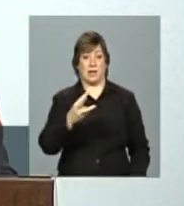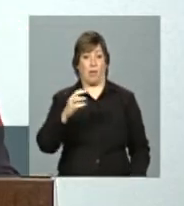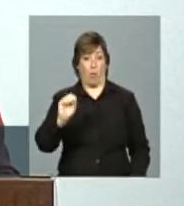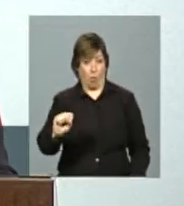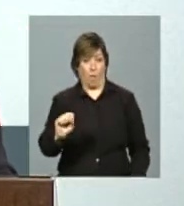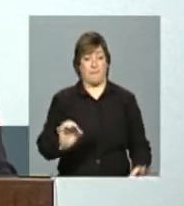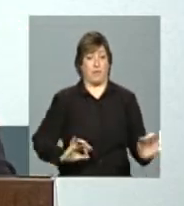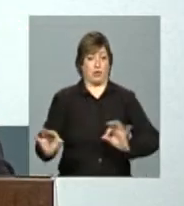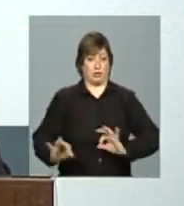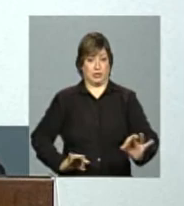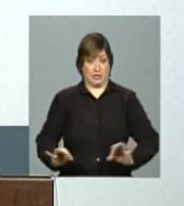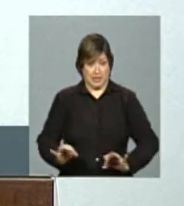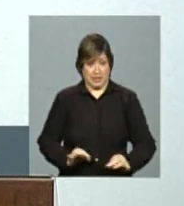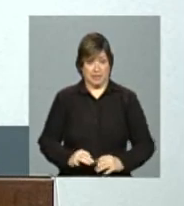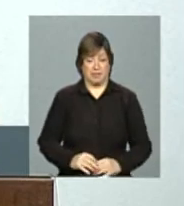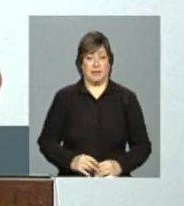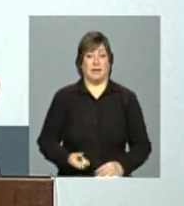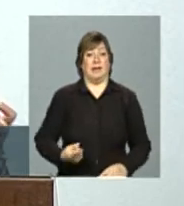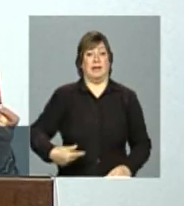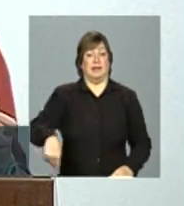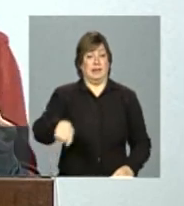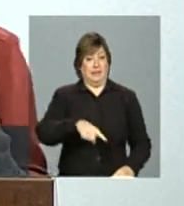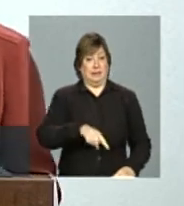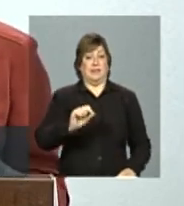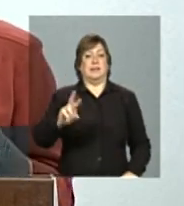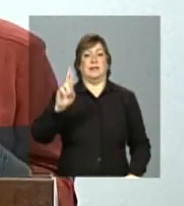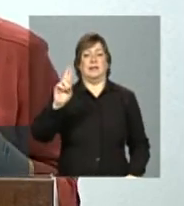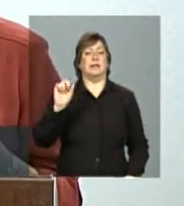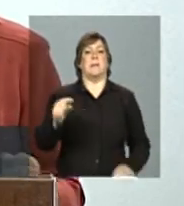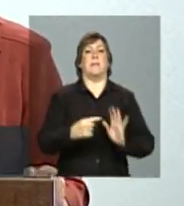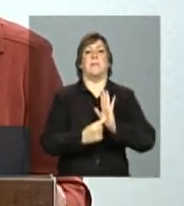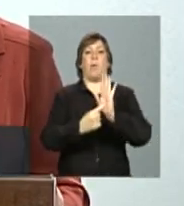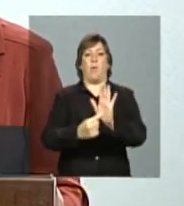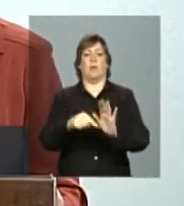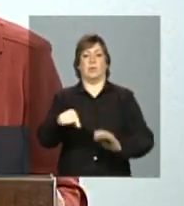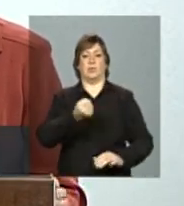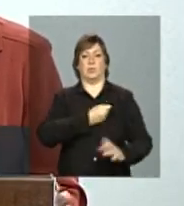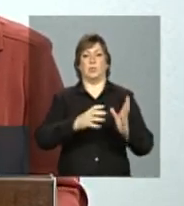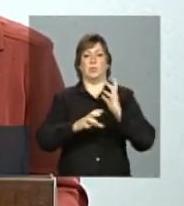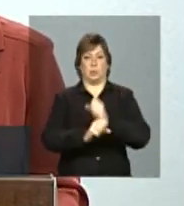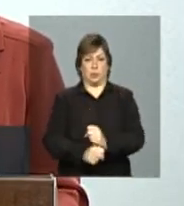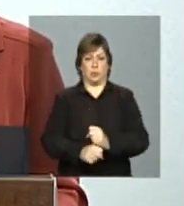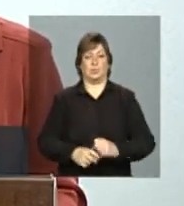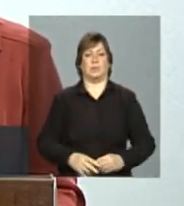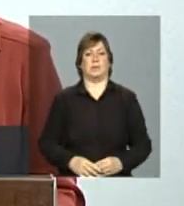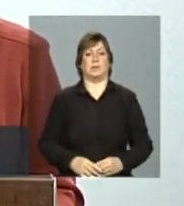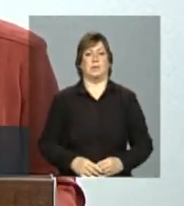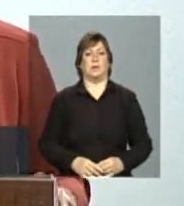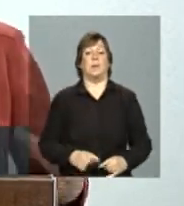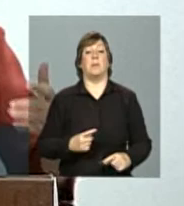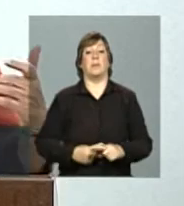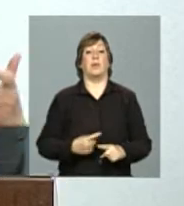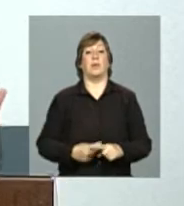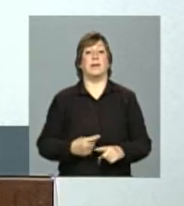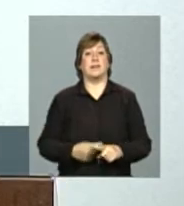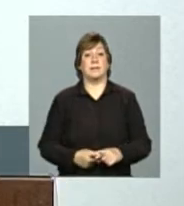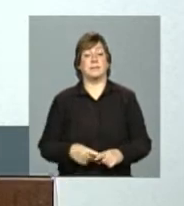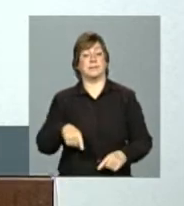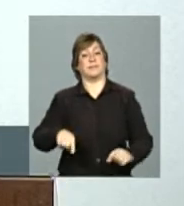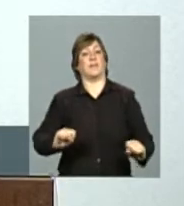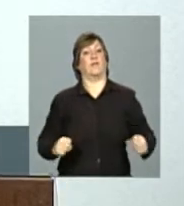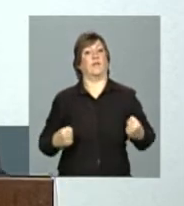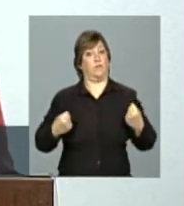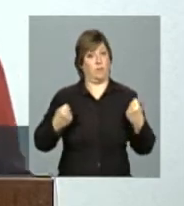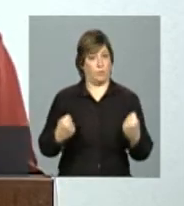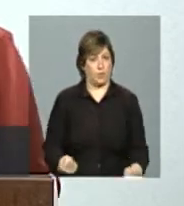projetos ele representa esse número Justamente esse empenho